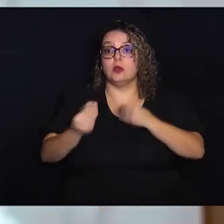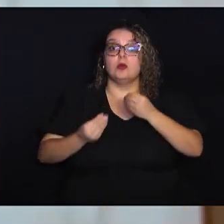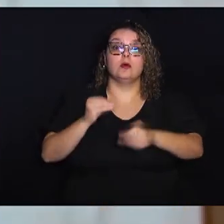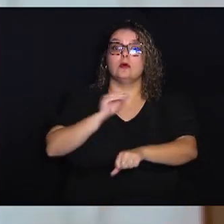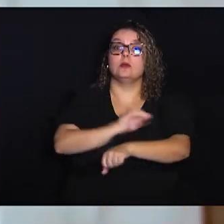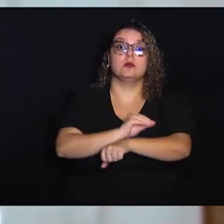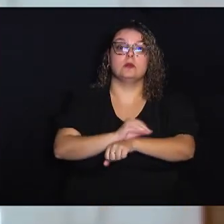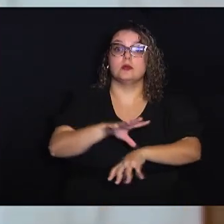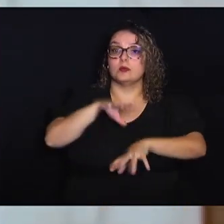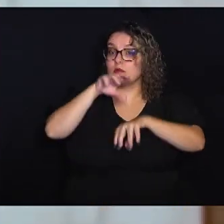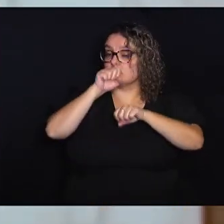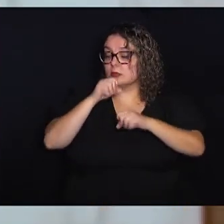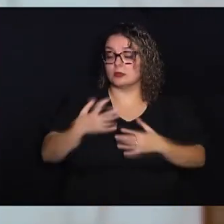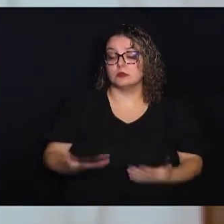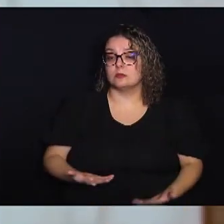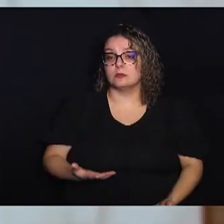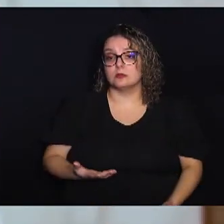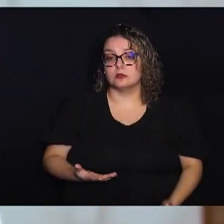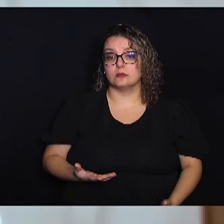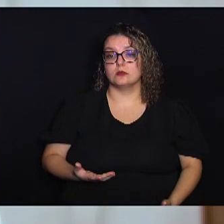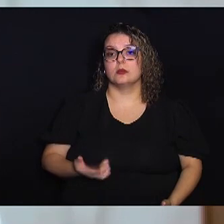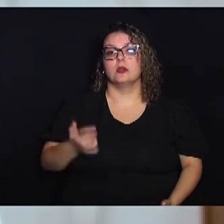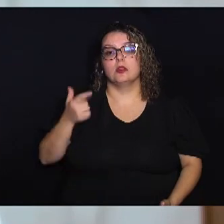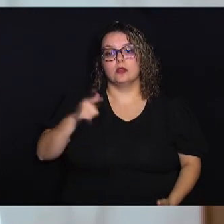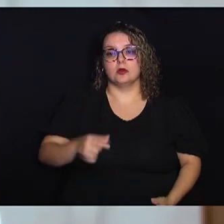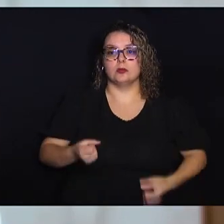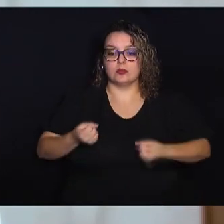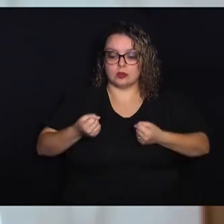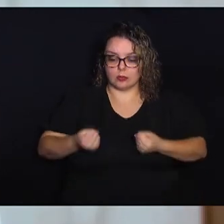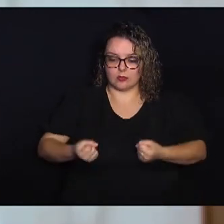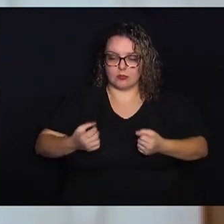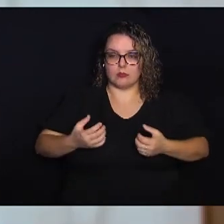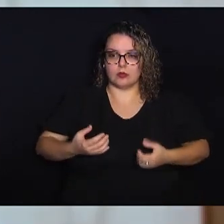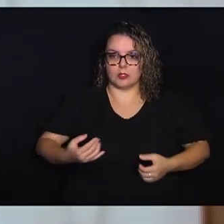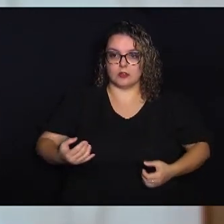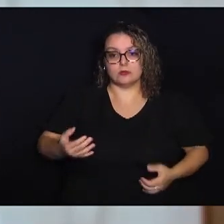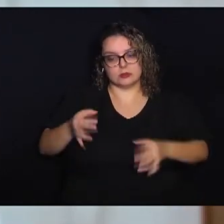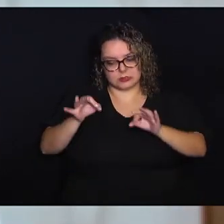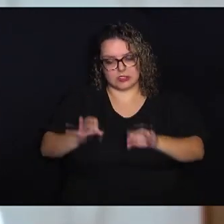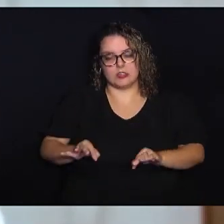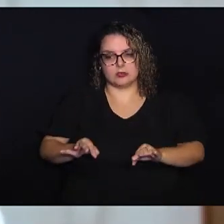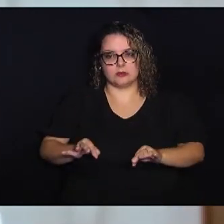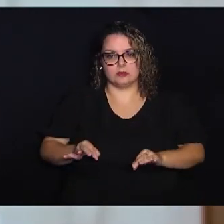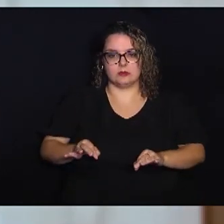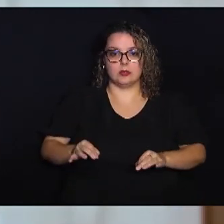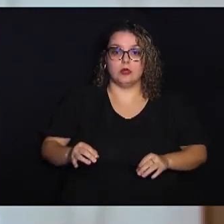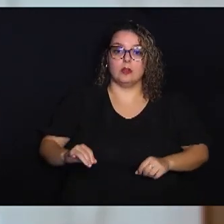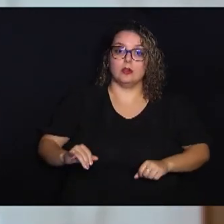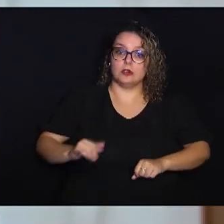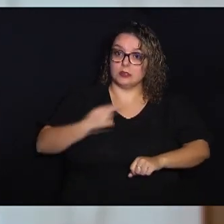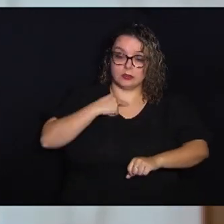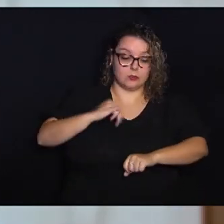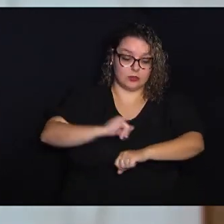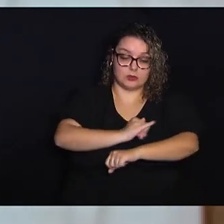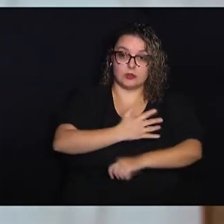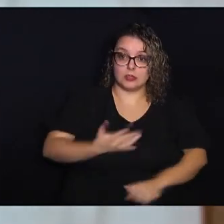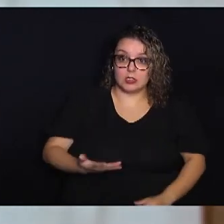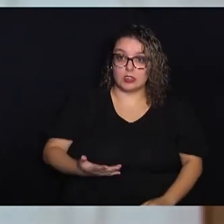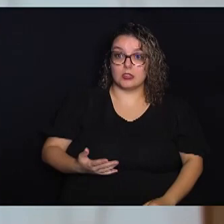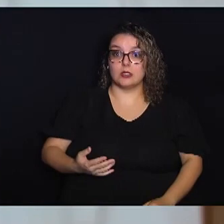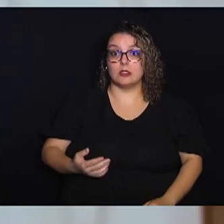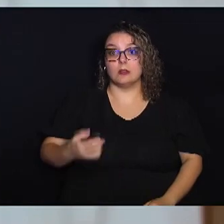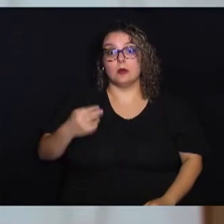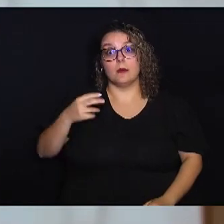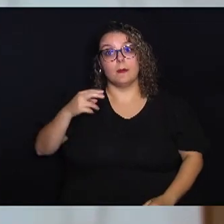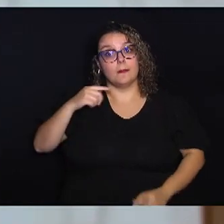da minha respiração? Pô, mantendo o peso adequado, não mais além do peso, observar se está com uma